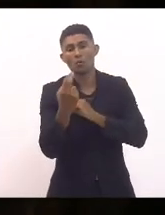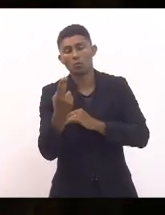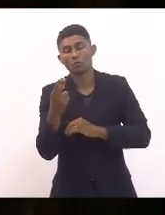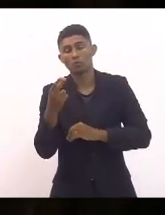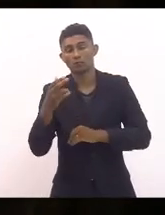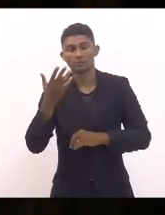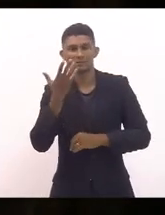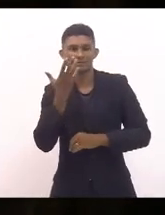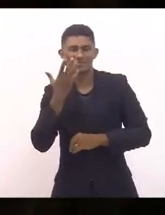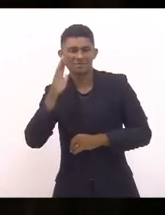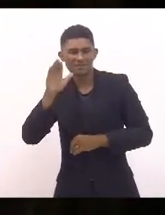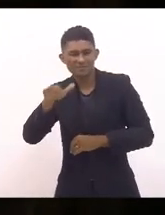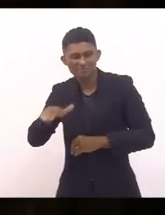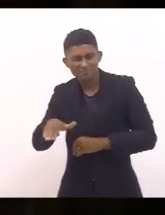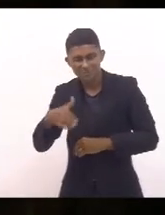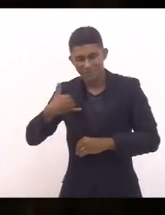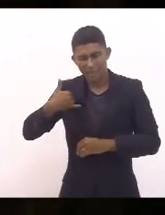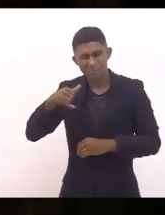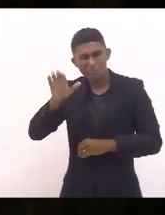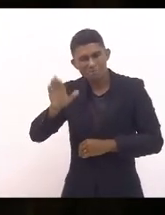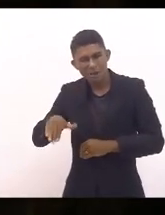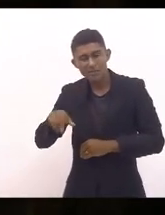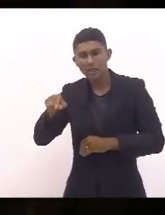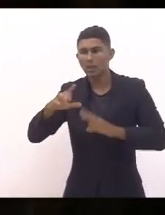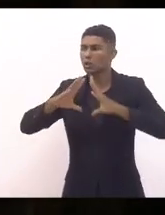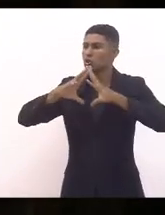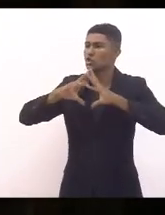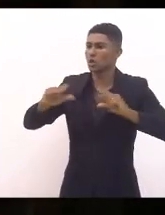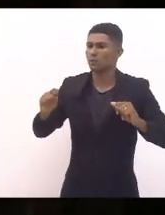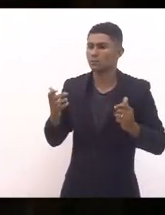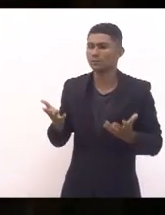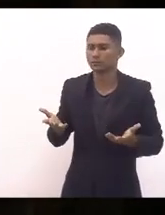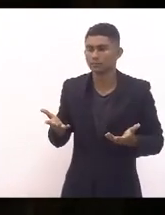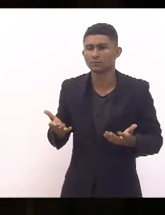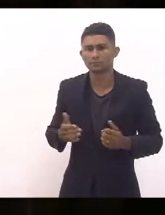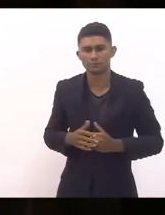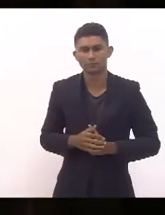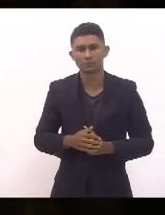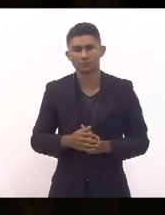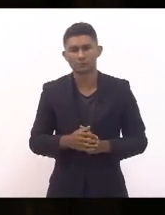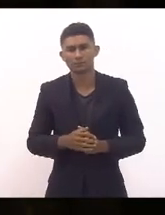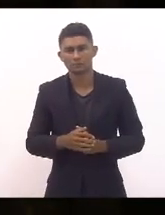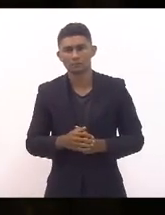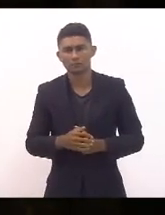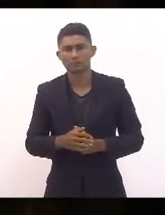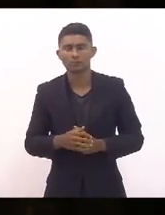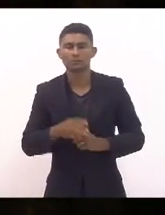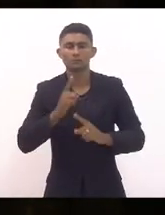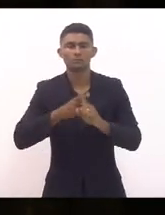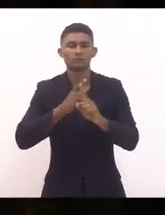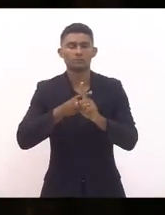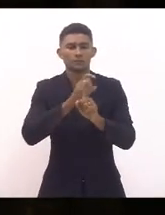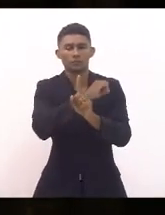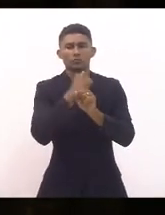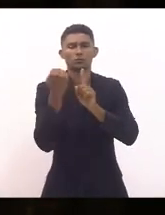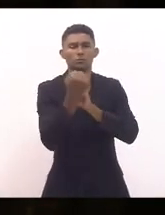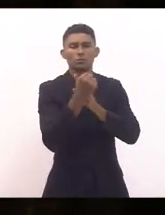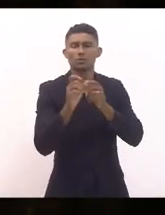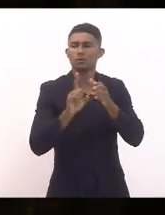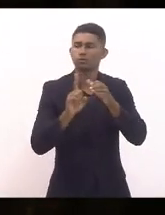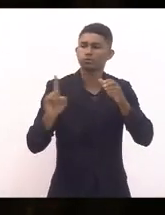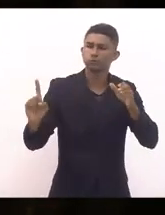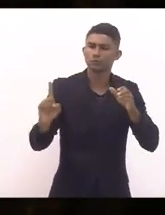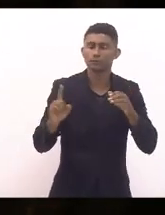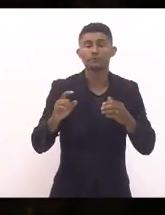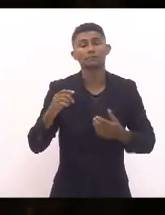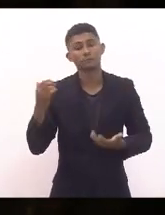desaparecendo por diversos fatores, inclusive fatores até de exclusão social. É importante deixar claro